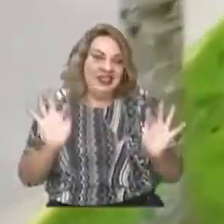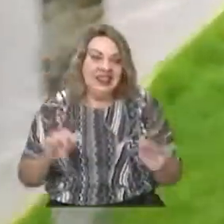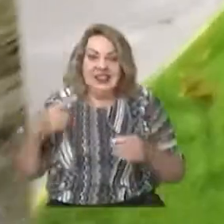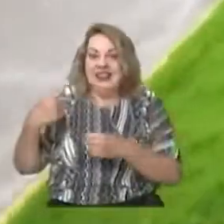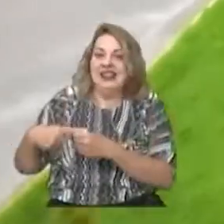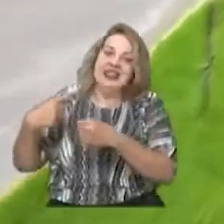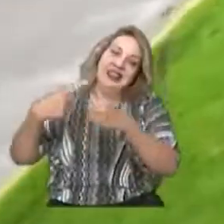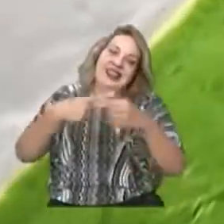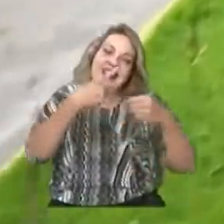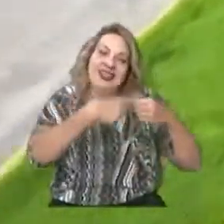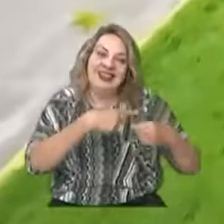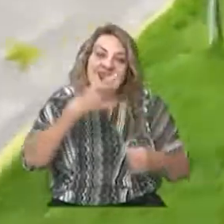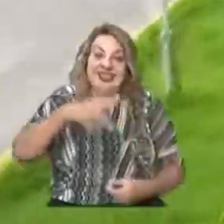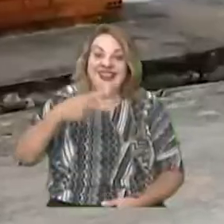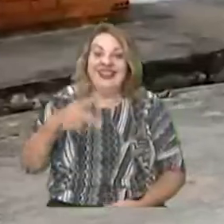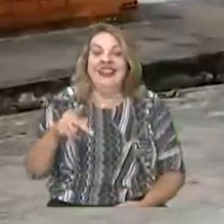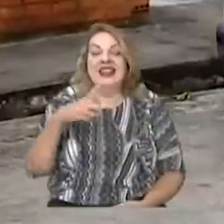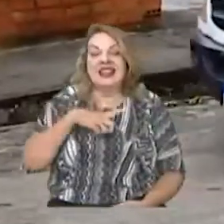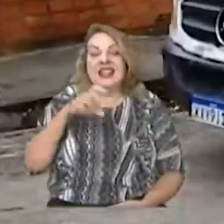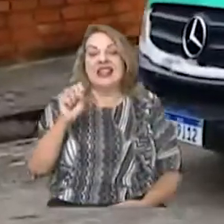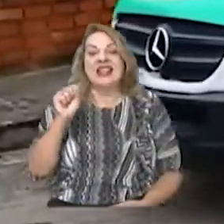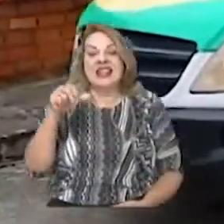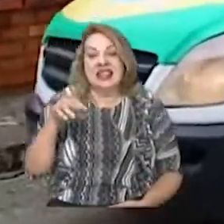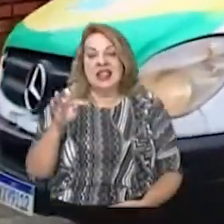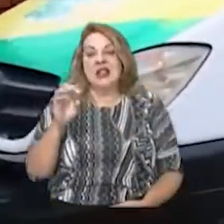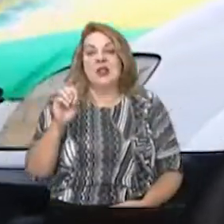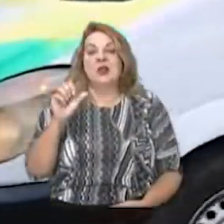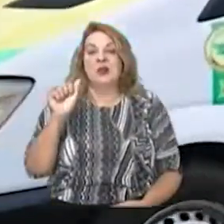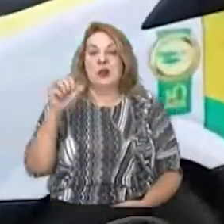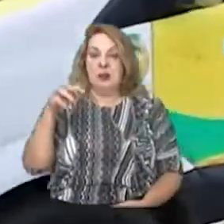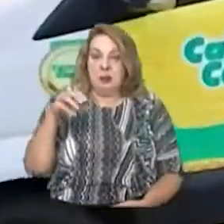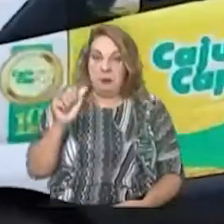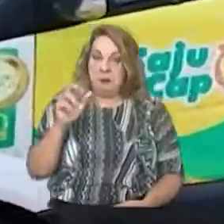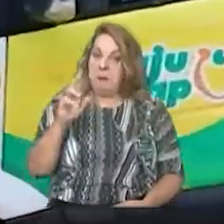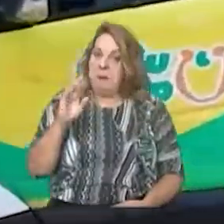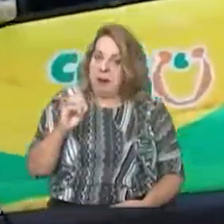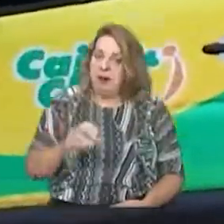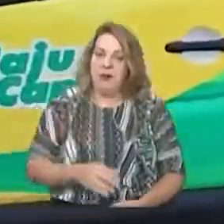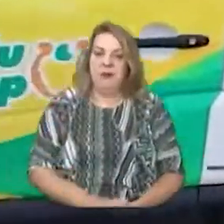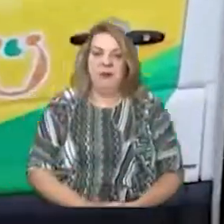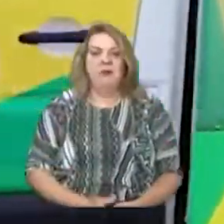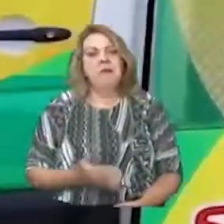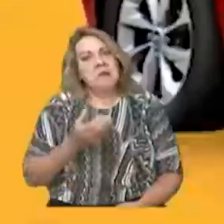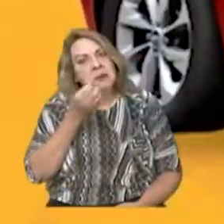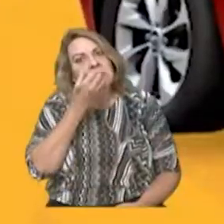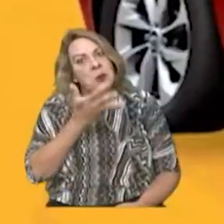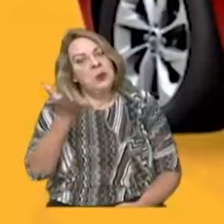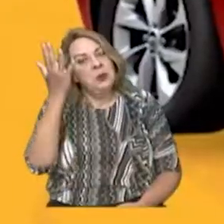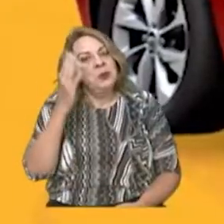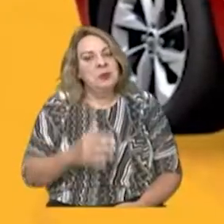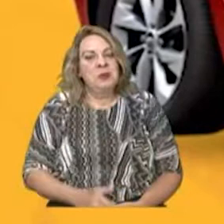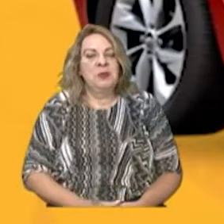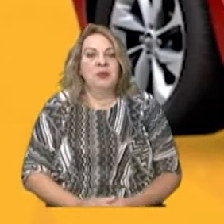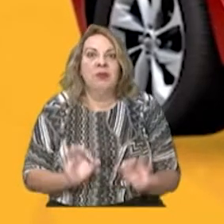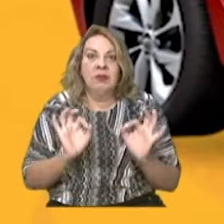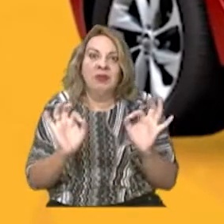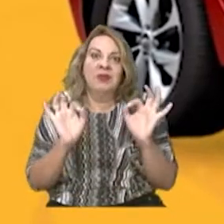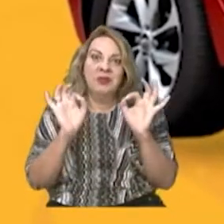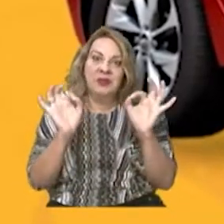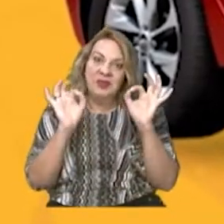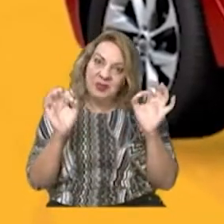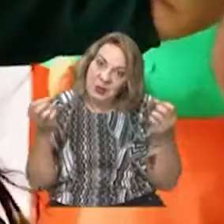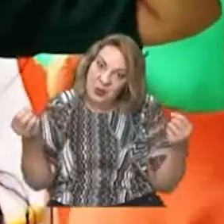pé-quente de Santo Amaro das Brotas, que se encheu de felicidade. Que coisa boa, um Onix Hatch